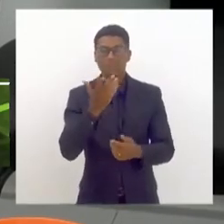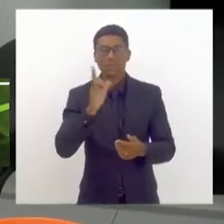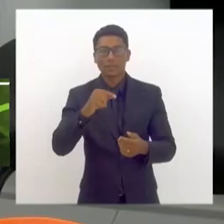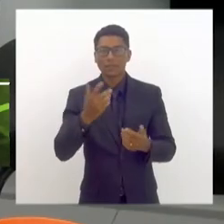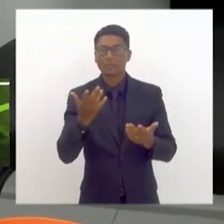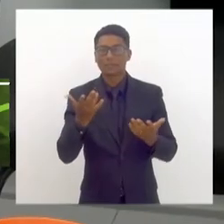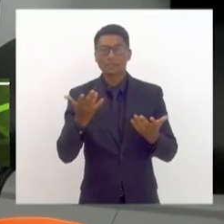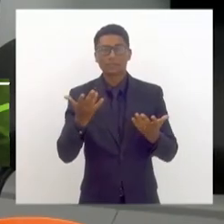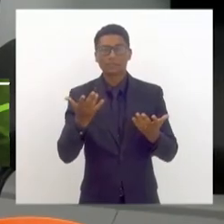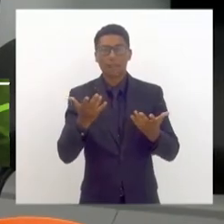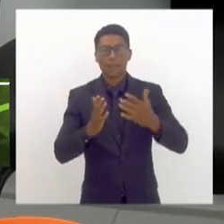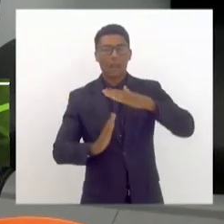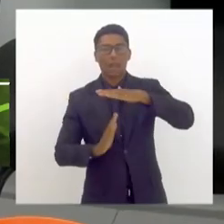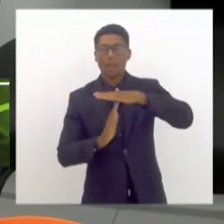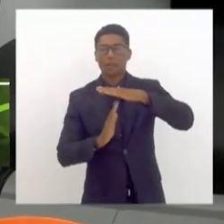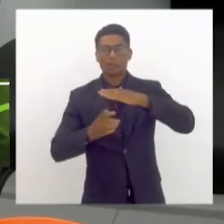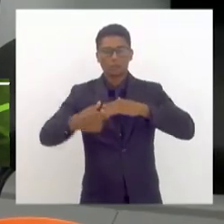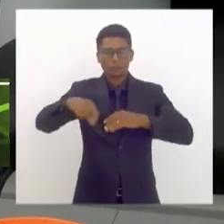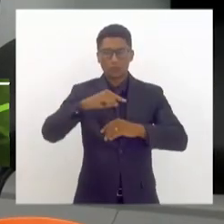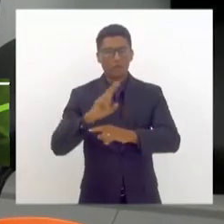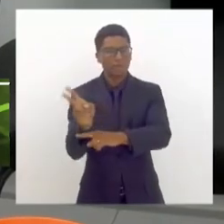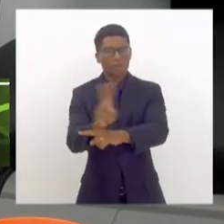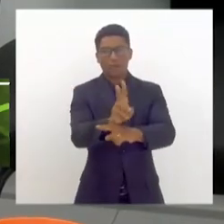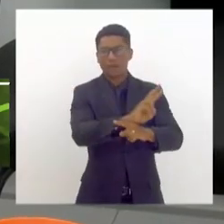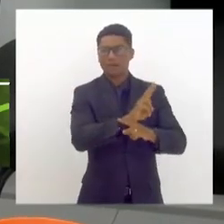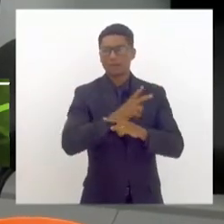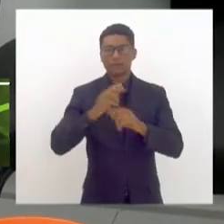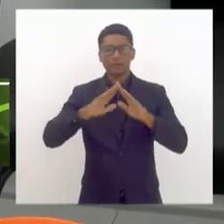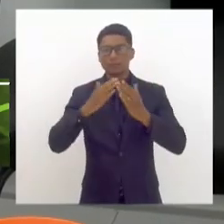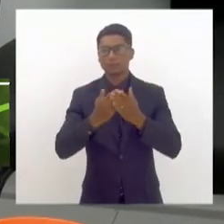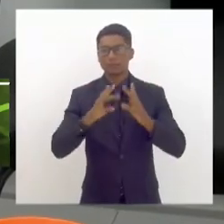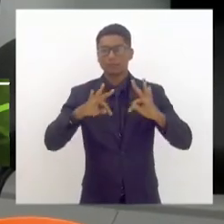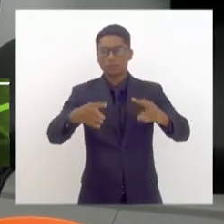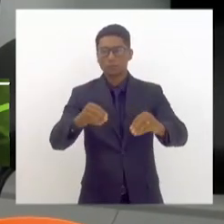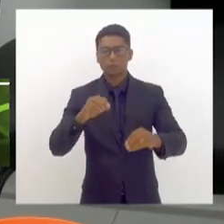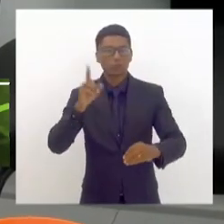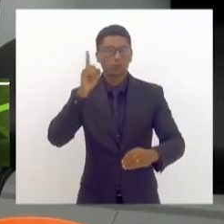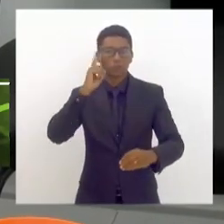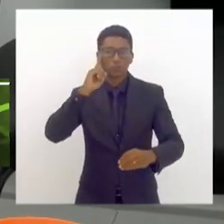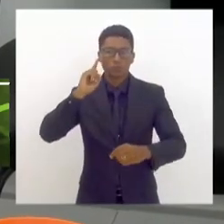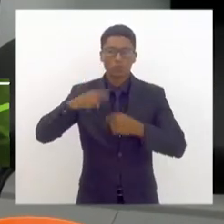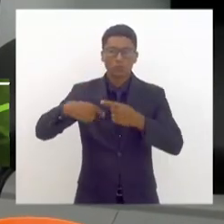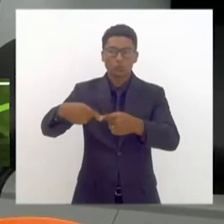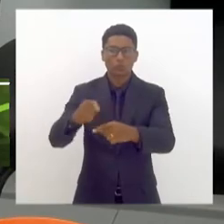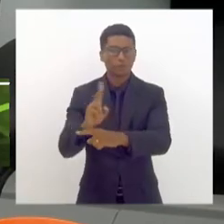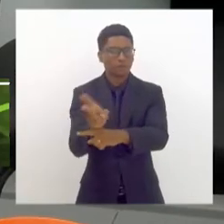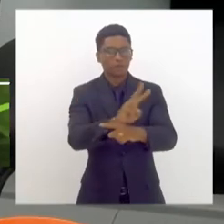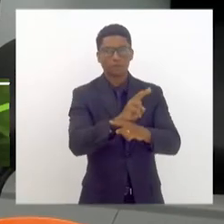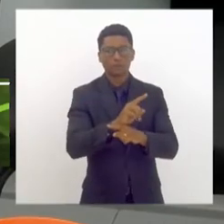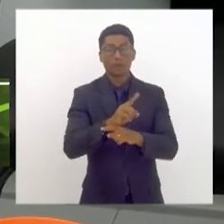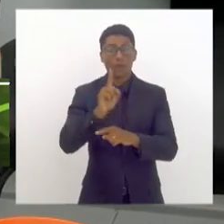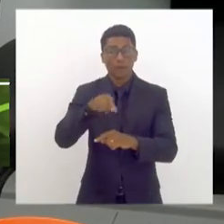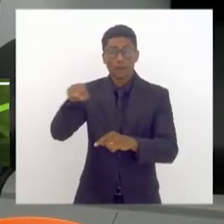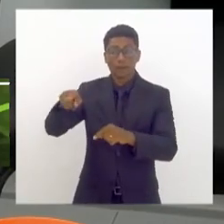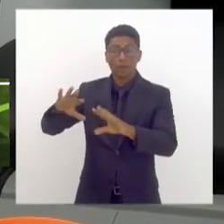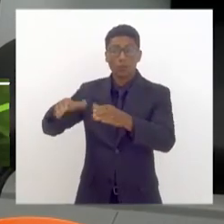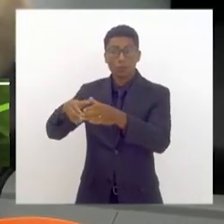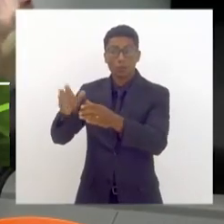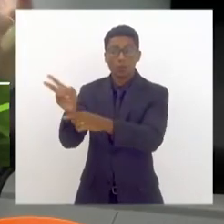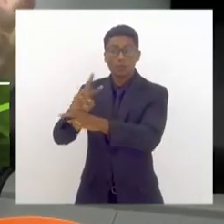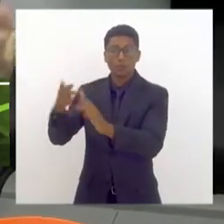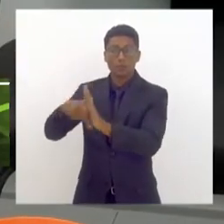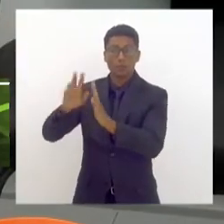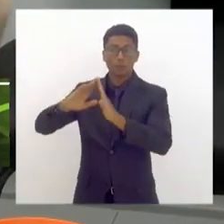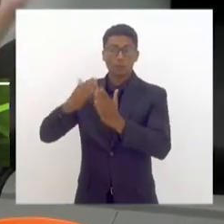função de ficar fiscalizando o cotidiano de escola. Isso não é nossa função, isso é da inspeção escolar, né? Então, um monte